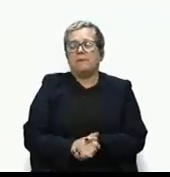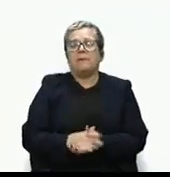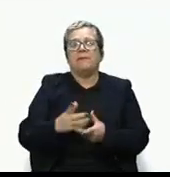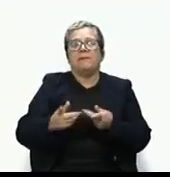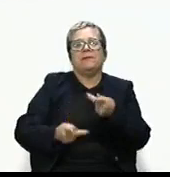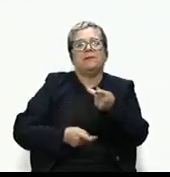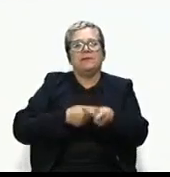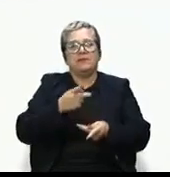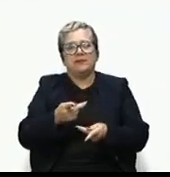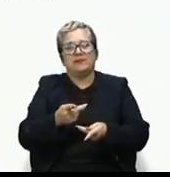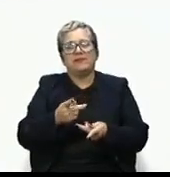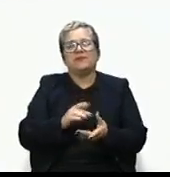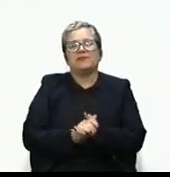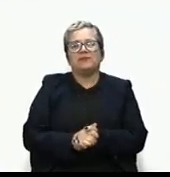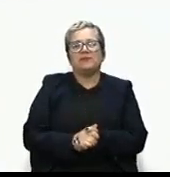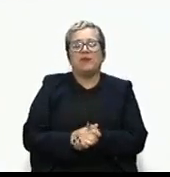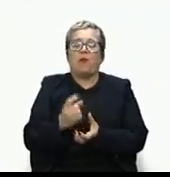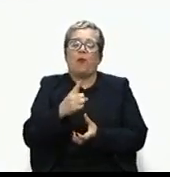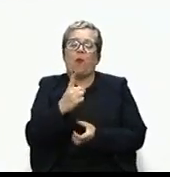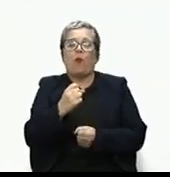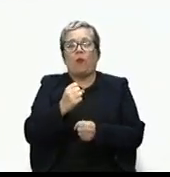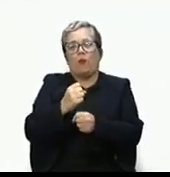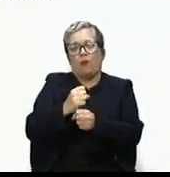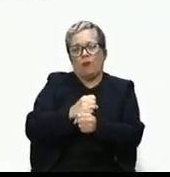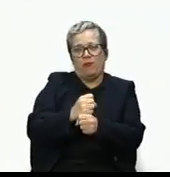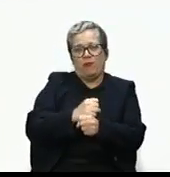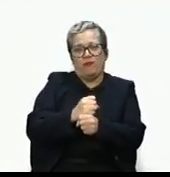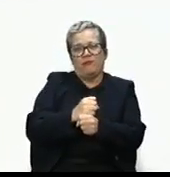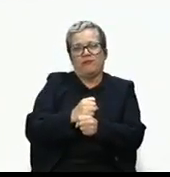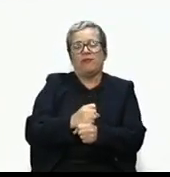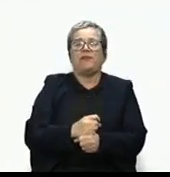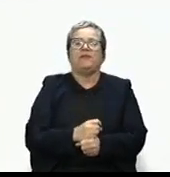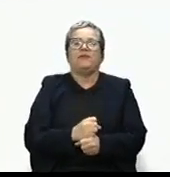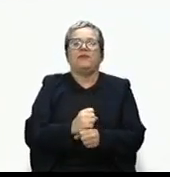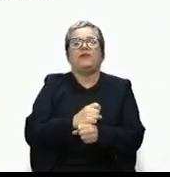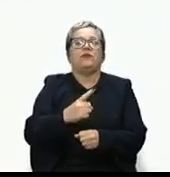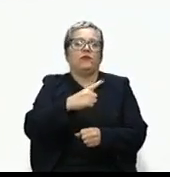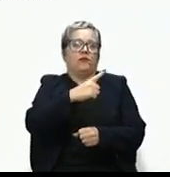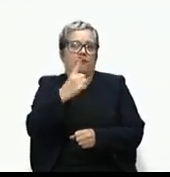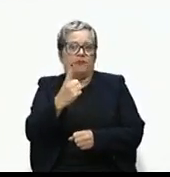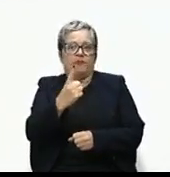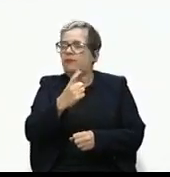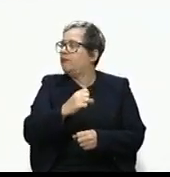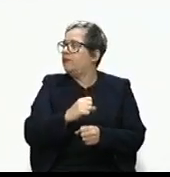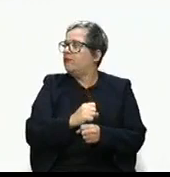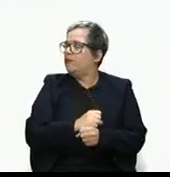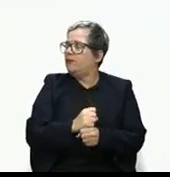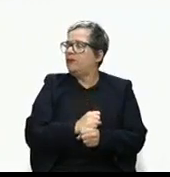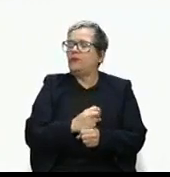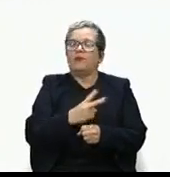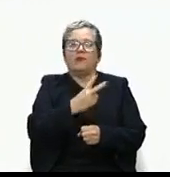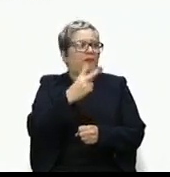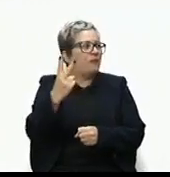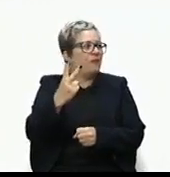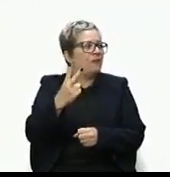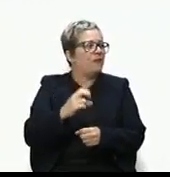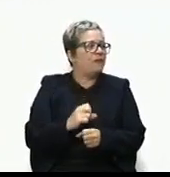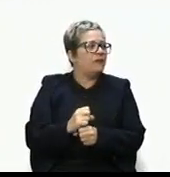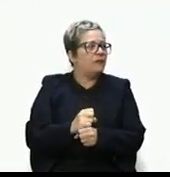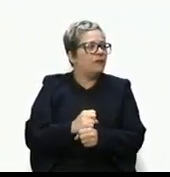dizem respeito a um ano. Então, o ano 1, ano